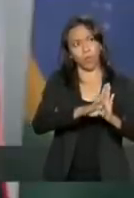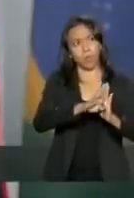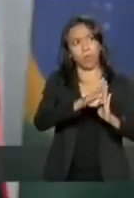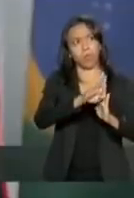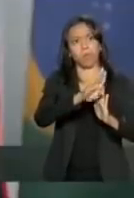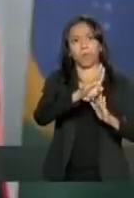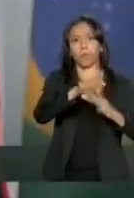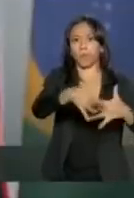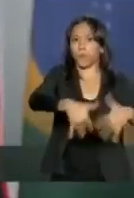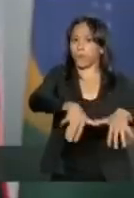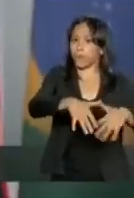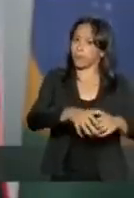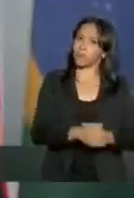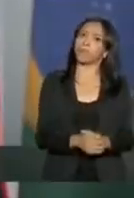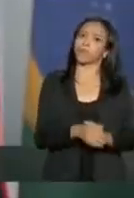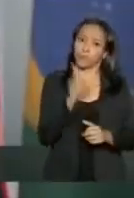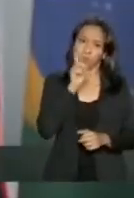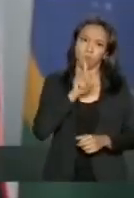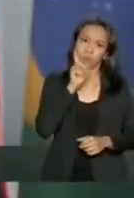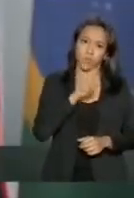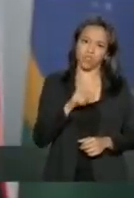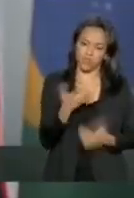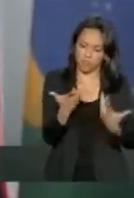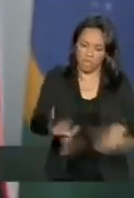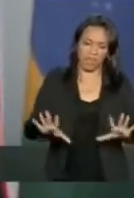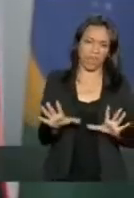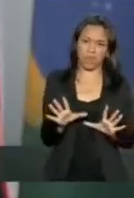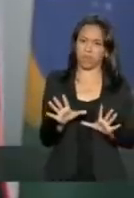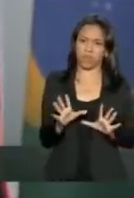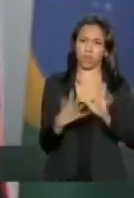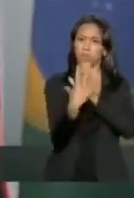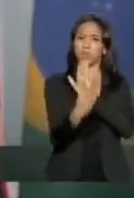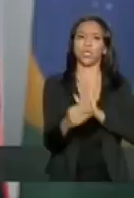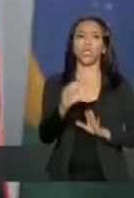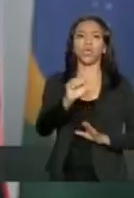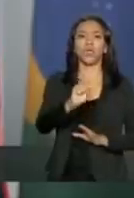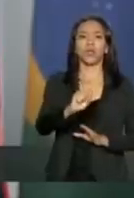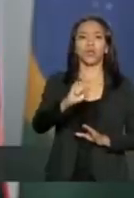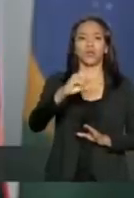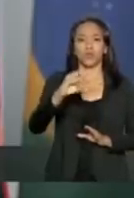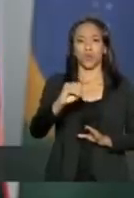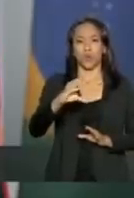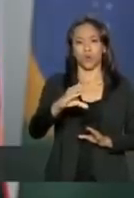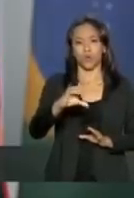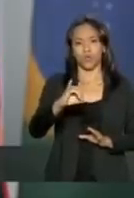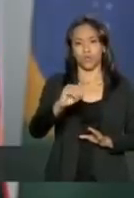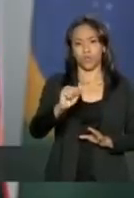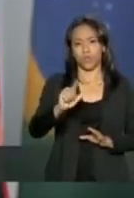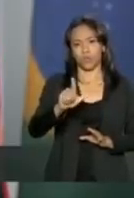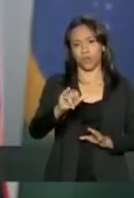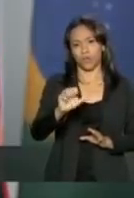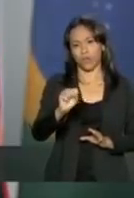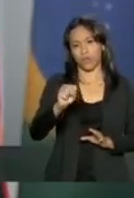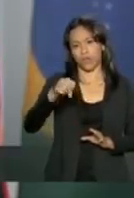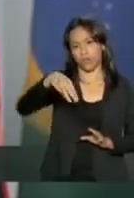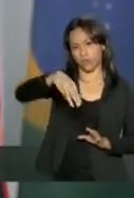última coisa que queremos nos Estados Unidos é socialismo. Então, presidente Bolsonaro,